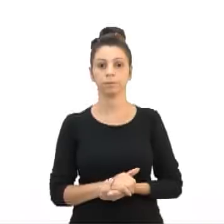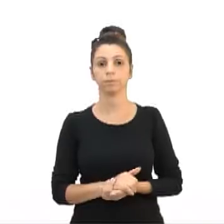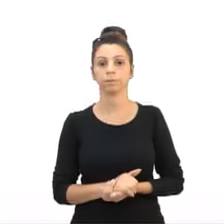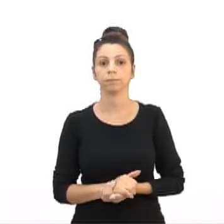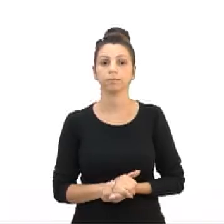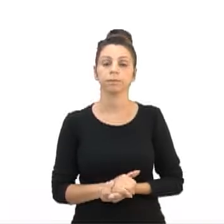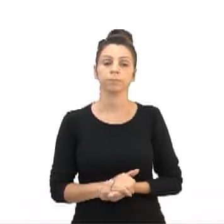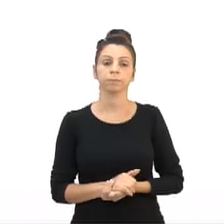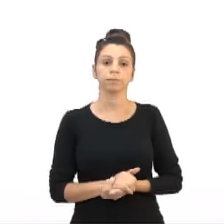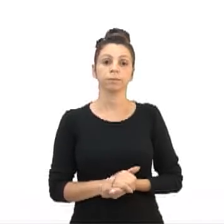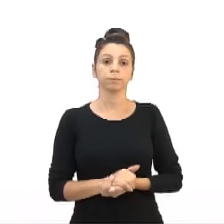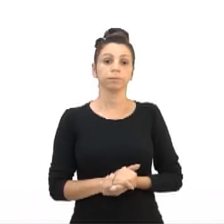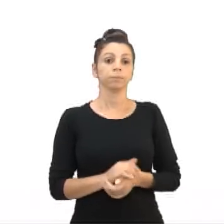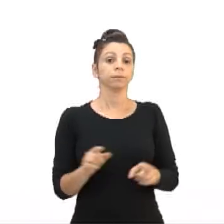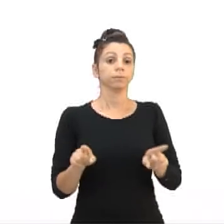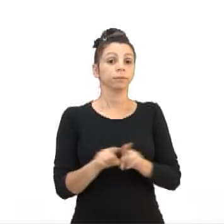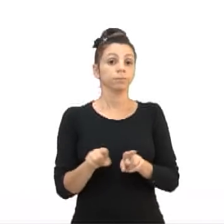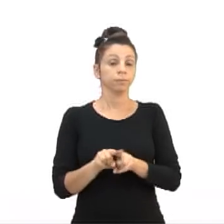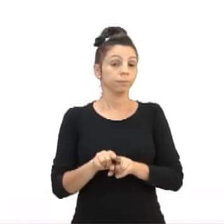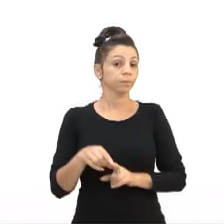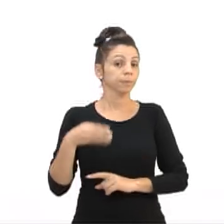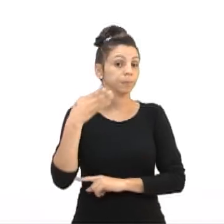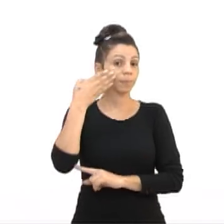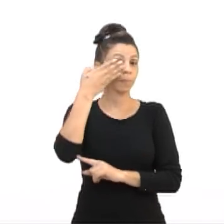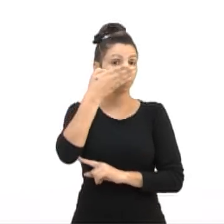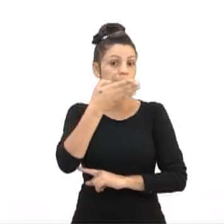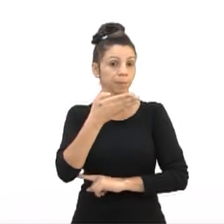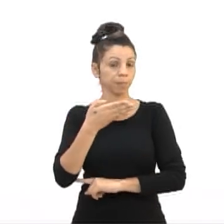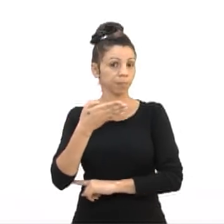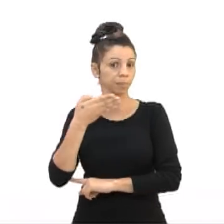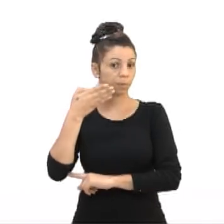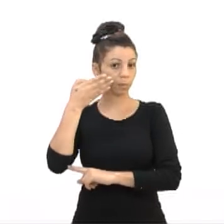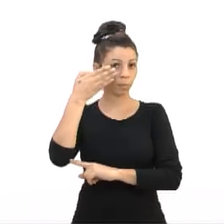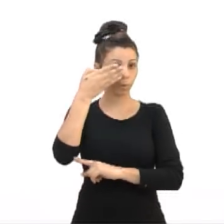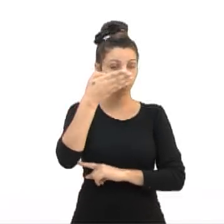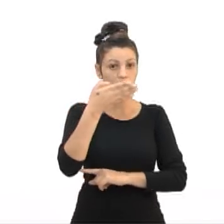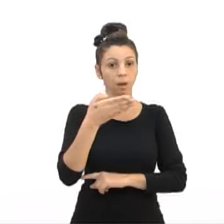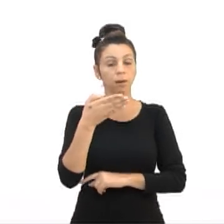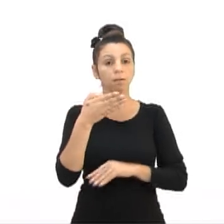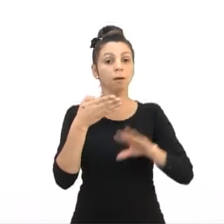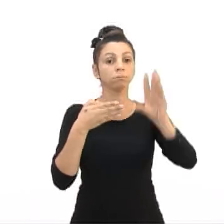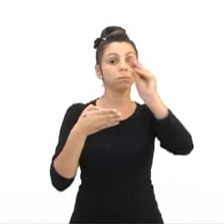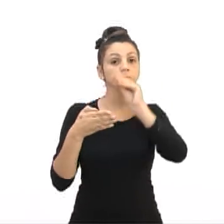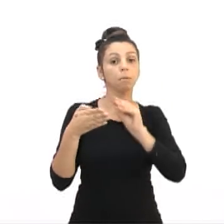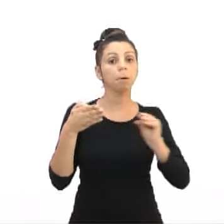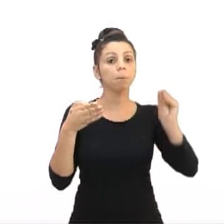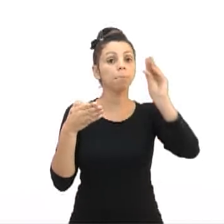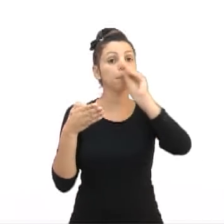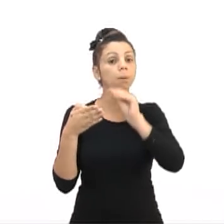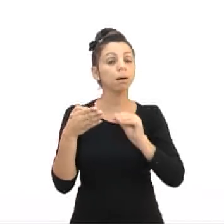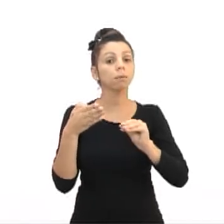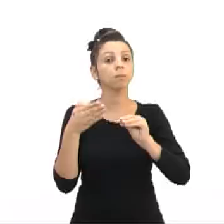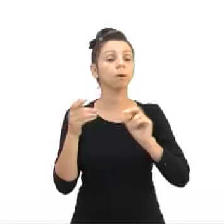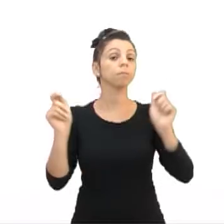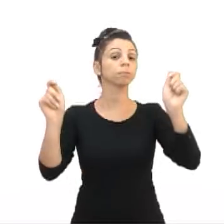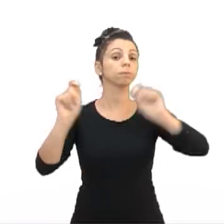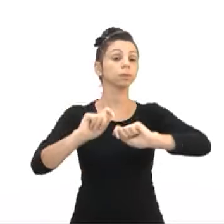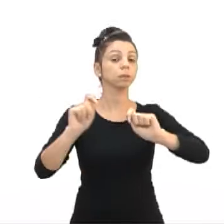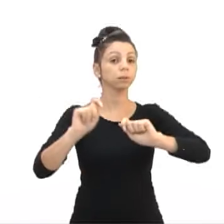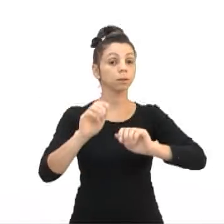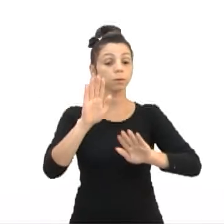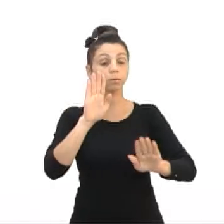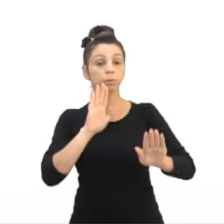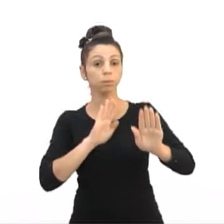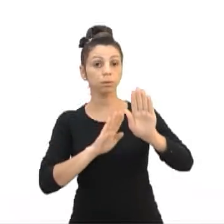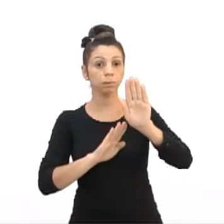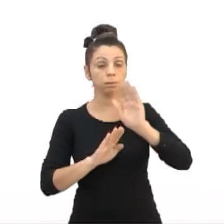podcast se trata, então, de discurso oral, né? Se se trata de discurso oral, falado, eu preciso de cuidar